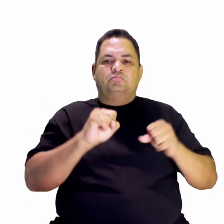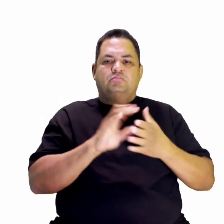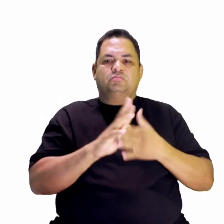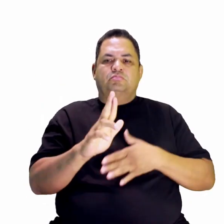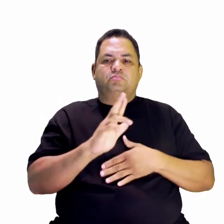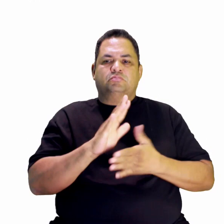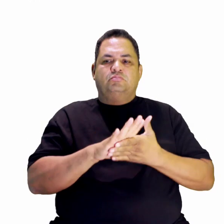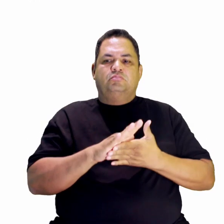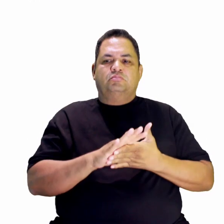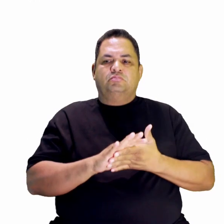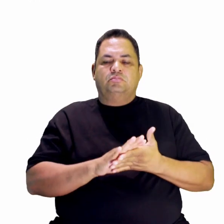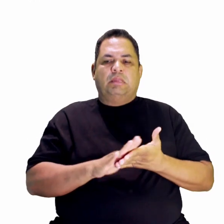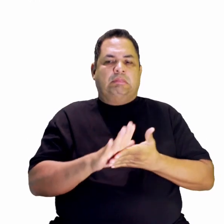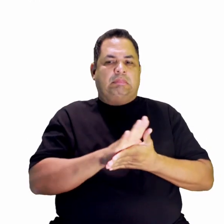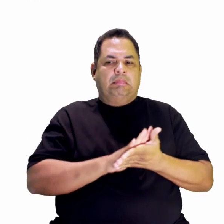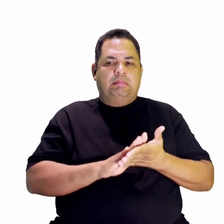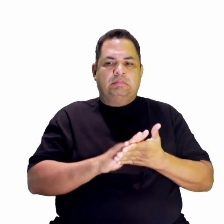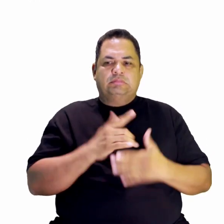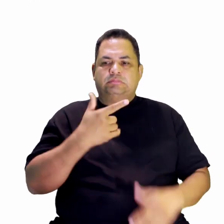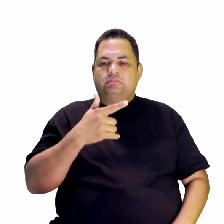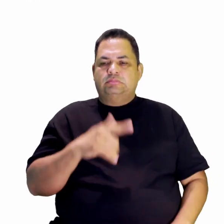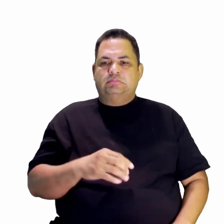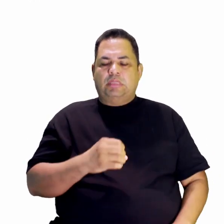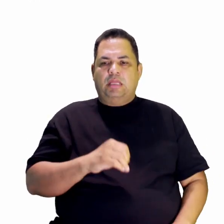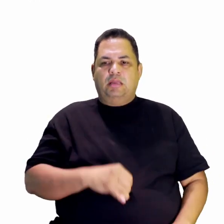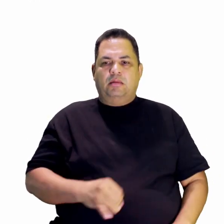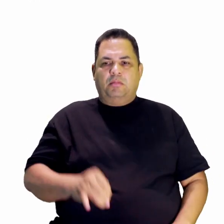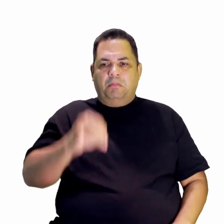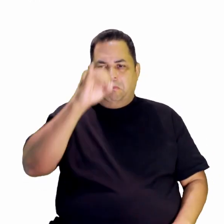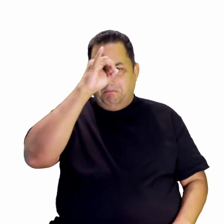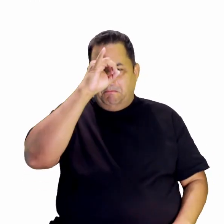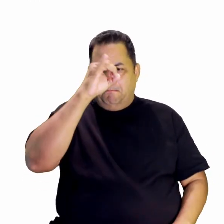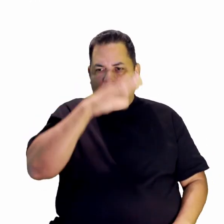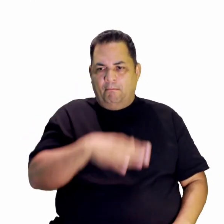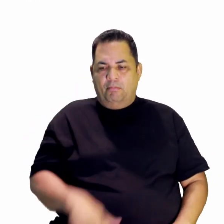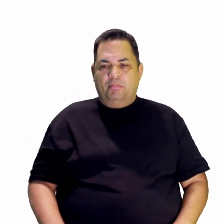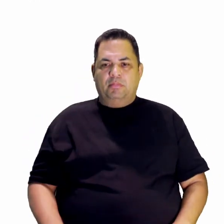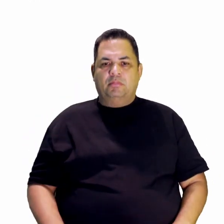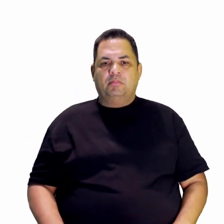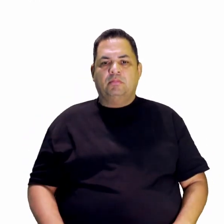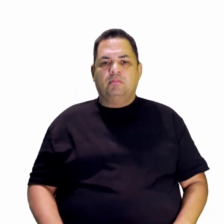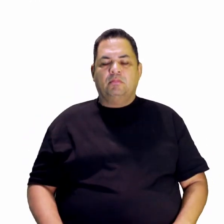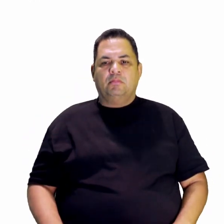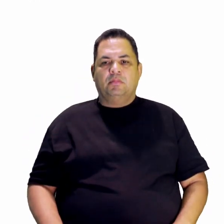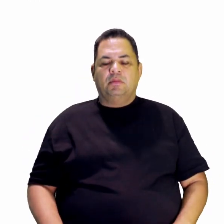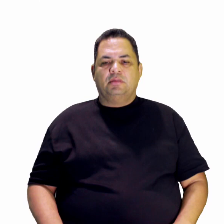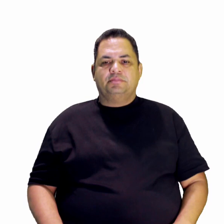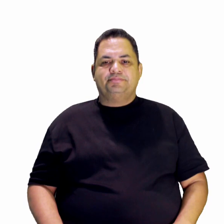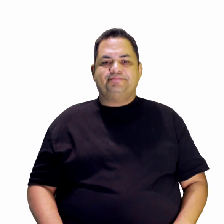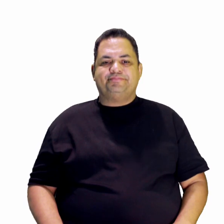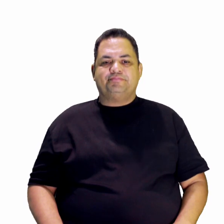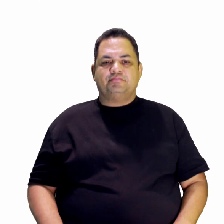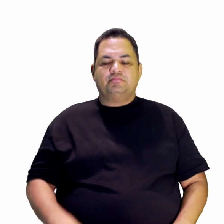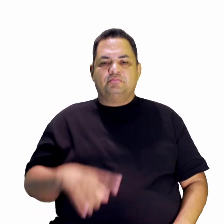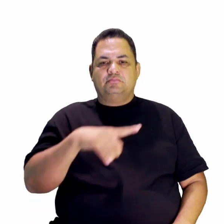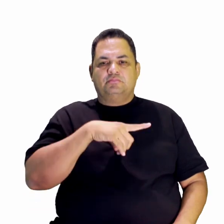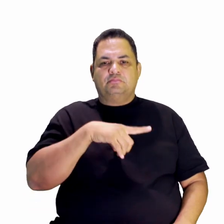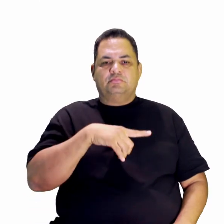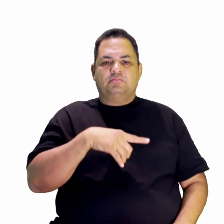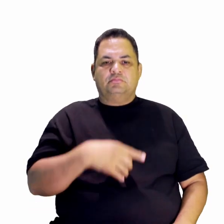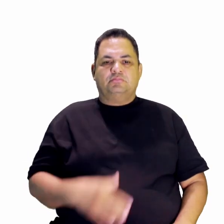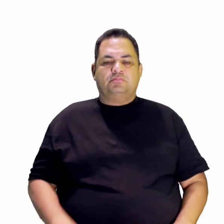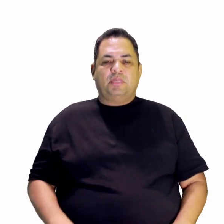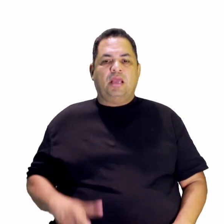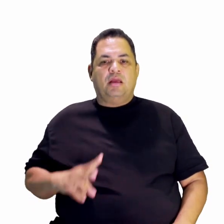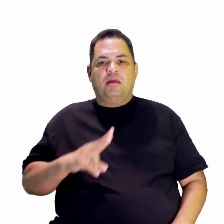pessoal. Por quê? Se ela falou que a velocidade é constante, tem que ter uma força resultante igual à força